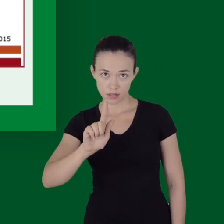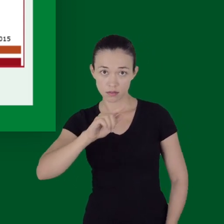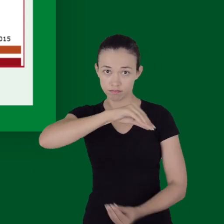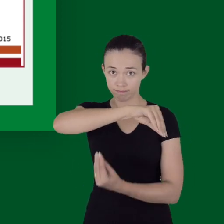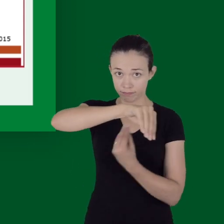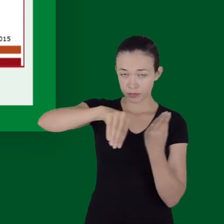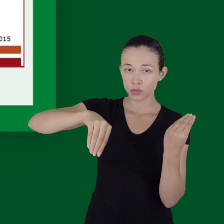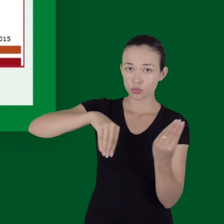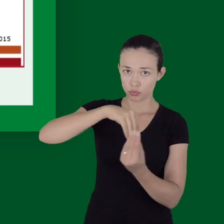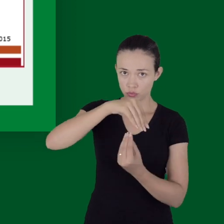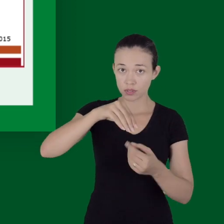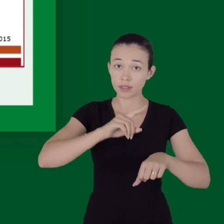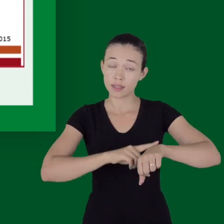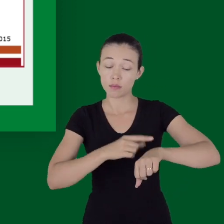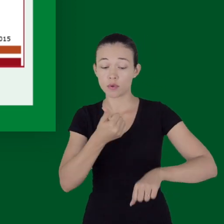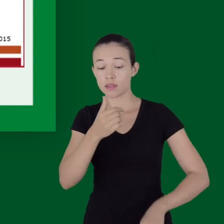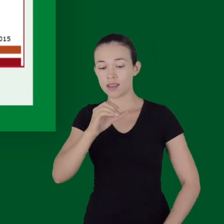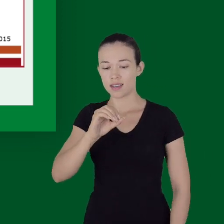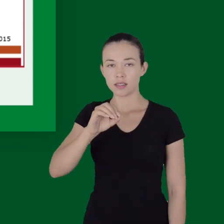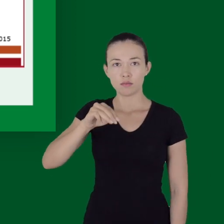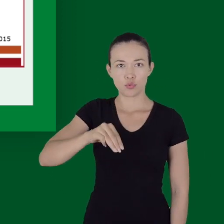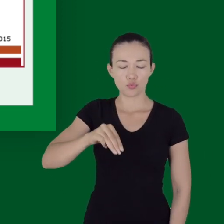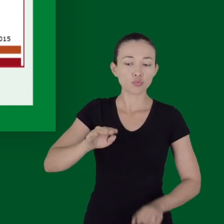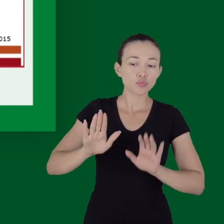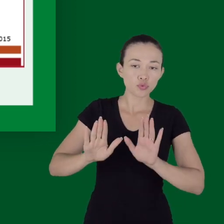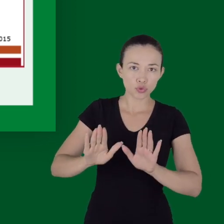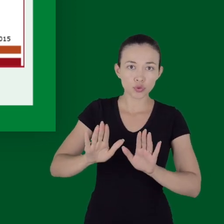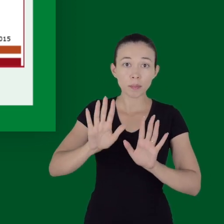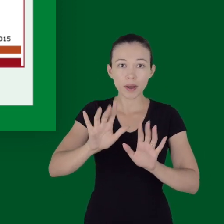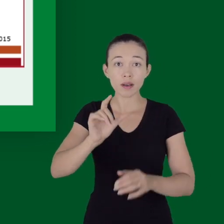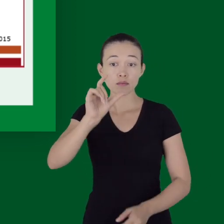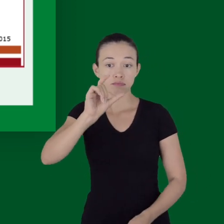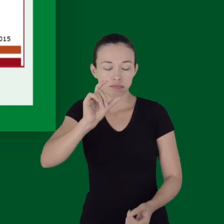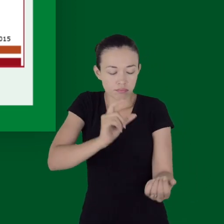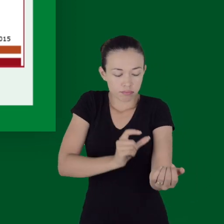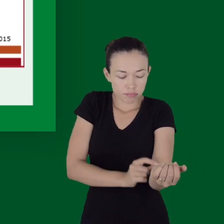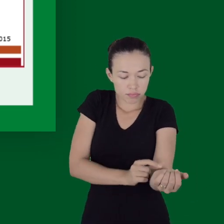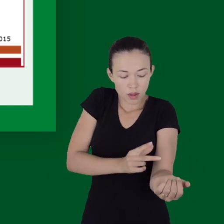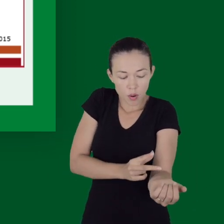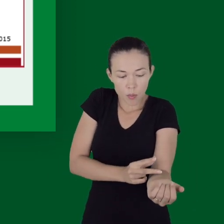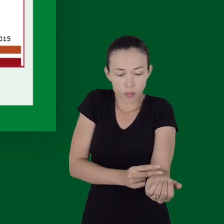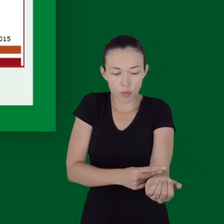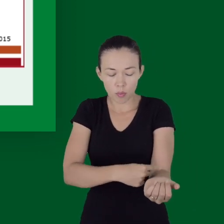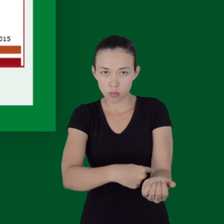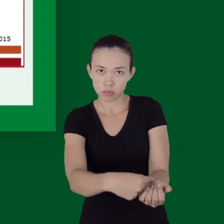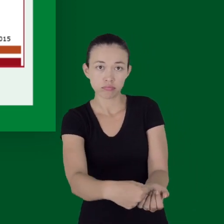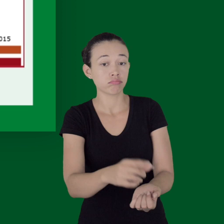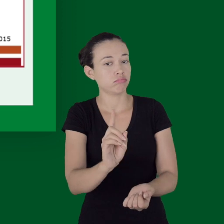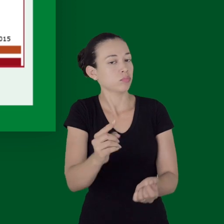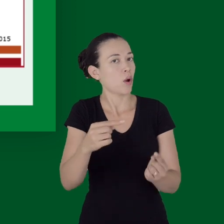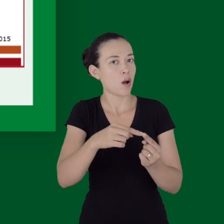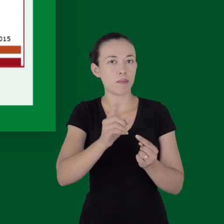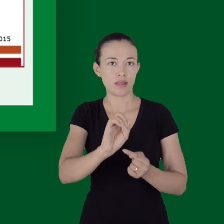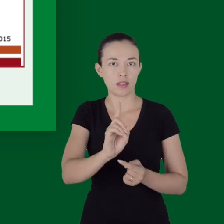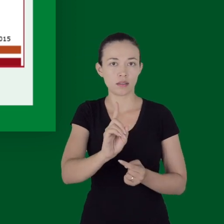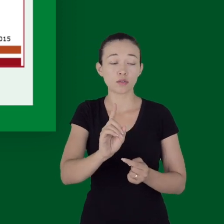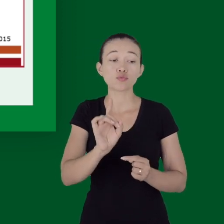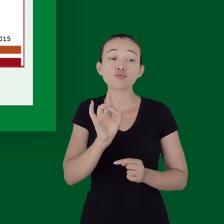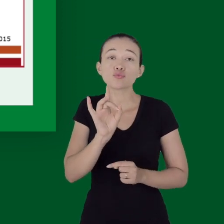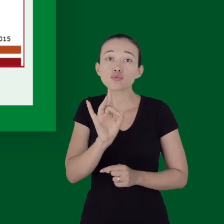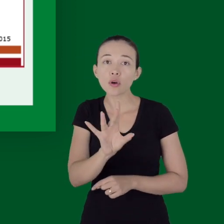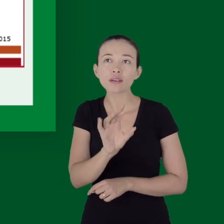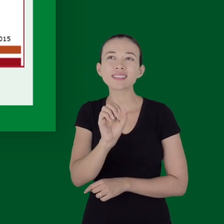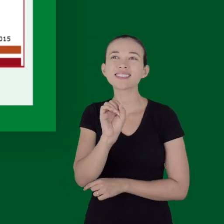em 10 minutos, para correr em 10 minutos. Lembrando que a amiodarona a gente nunca faz em bolos, a gente só faz em bolos em parada,